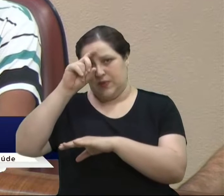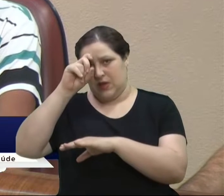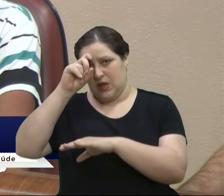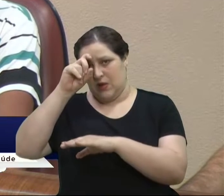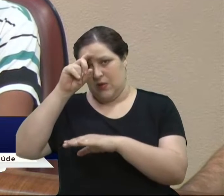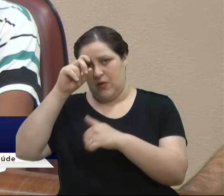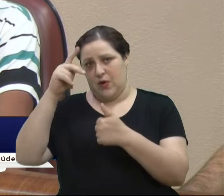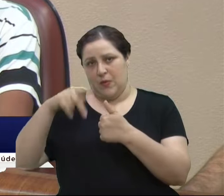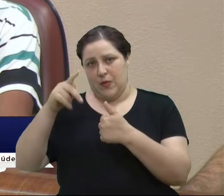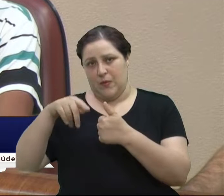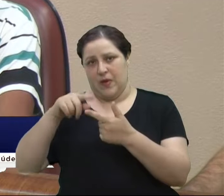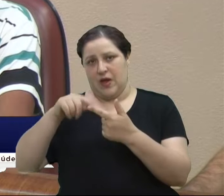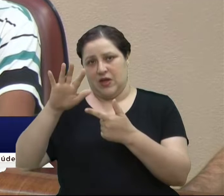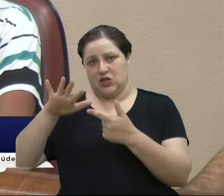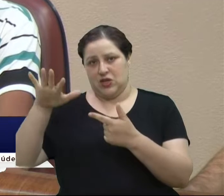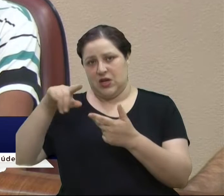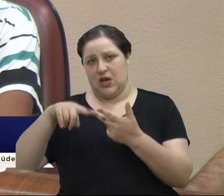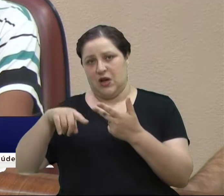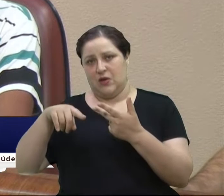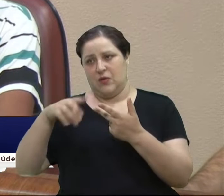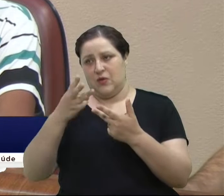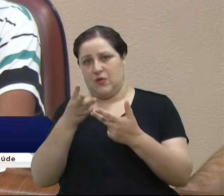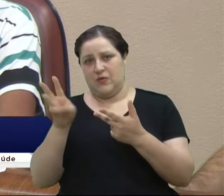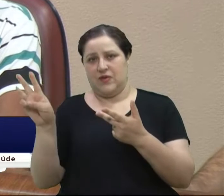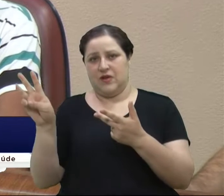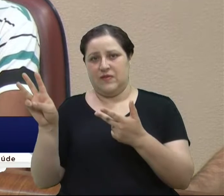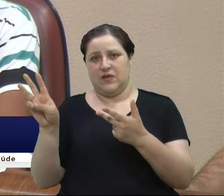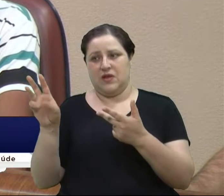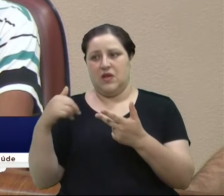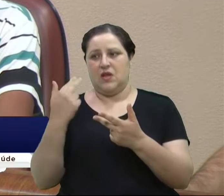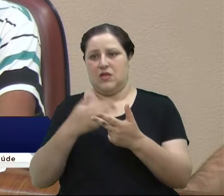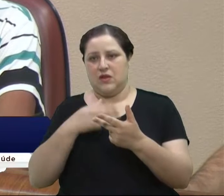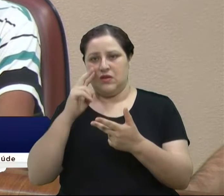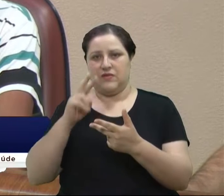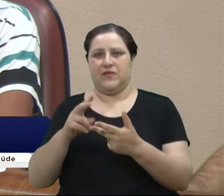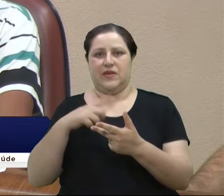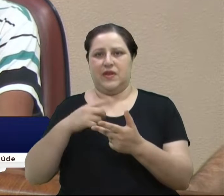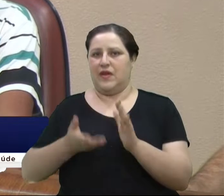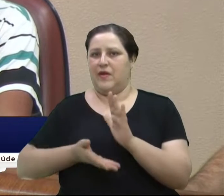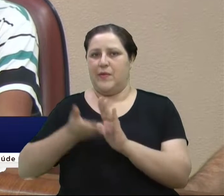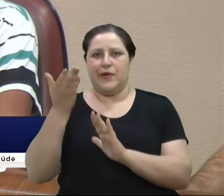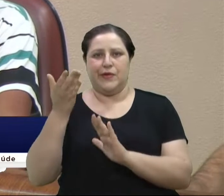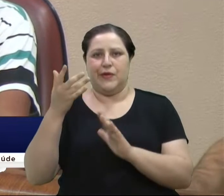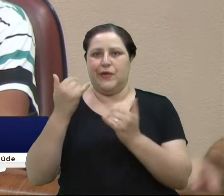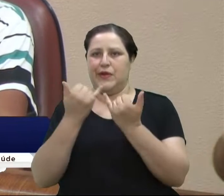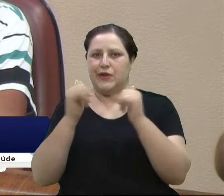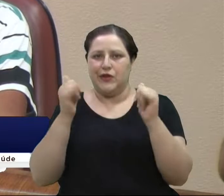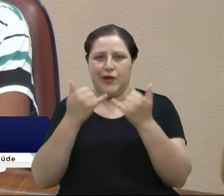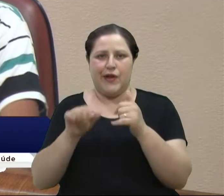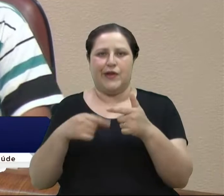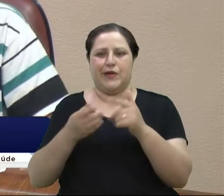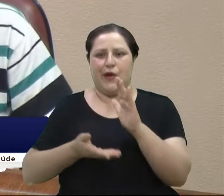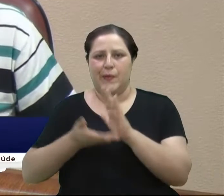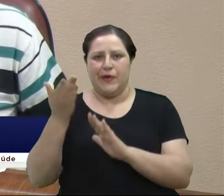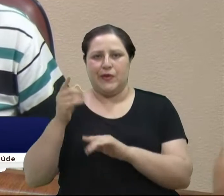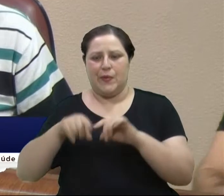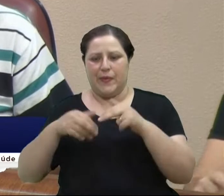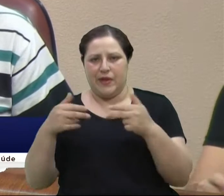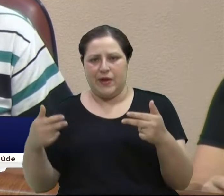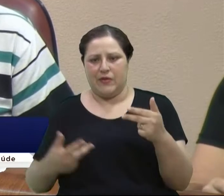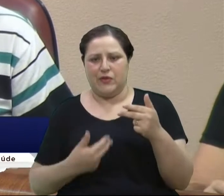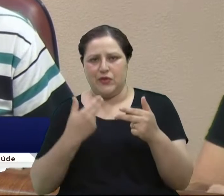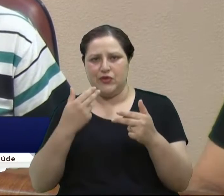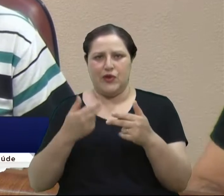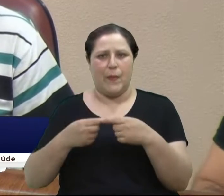e, infelizmente, tudo subiu, os insumos, a própria energia elétrica e por aí vai. Obrigado por enquanto.